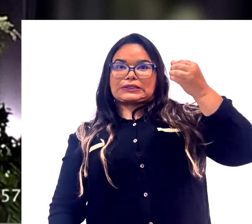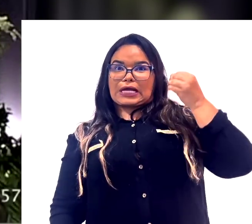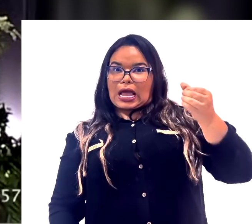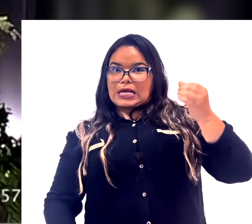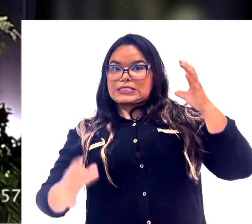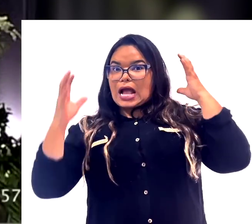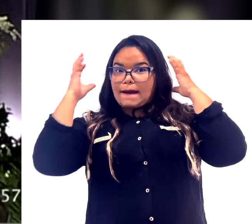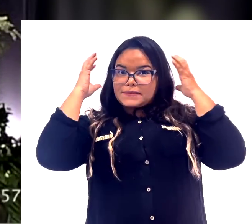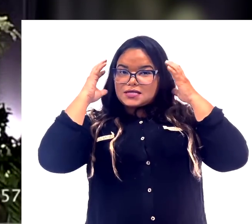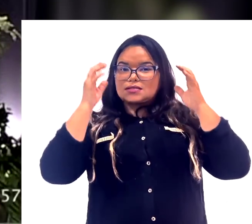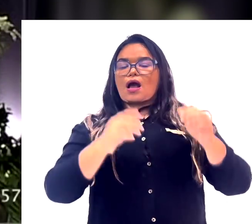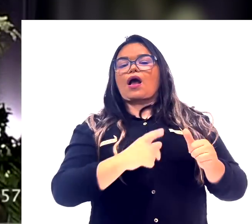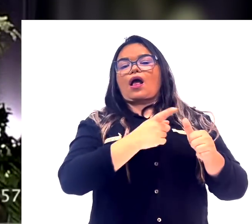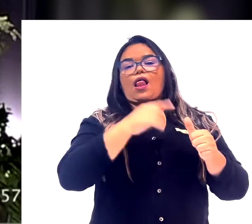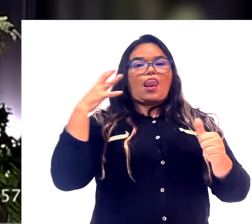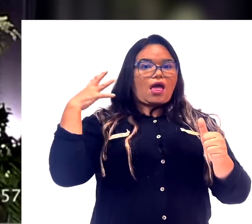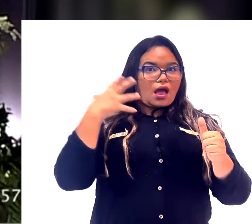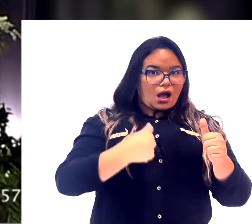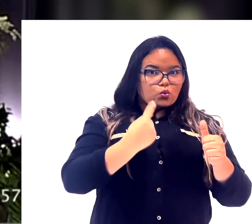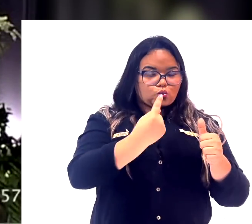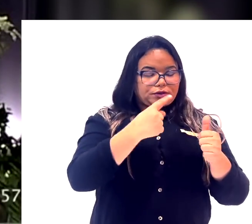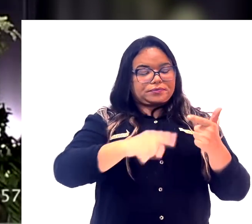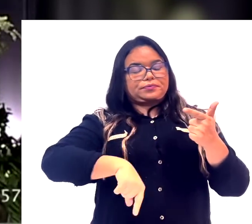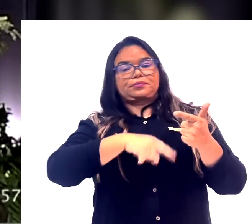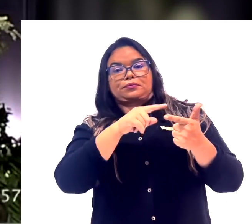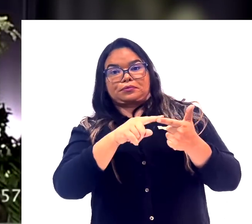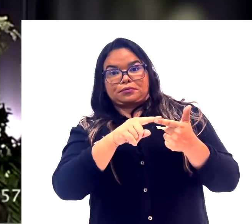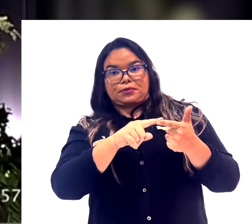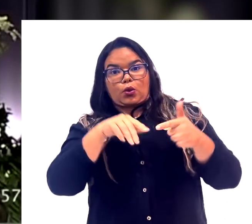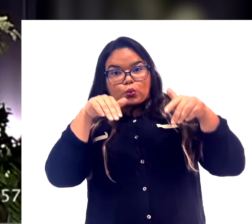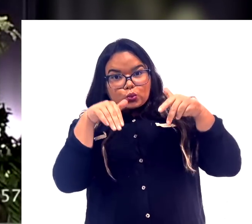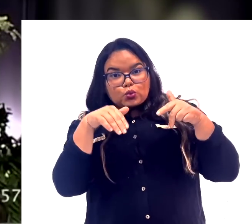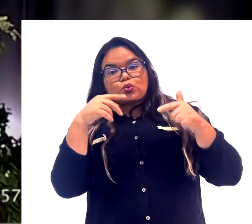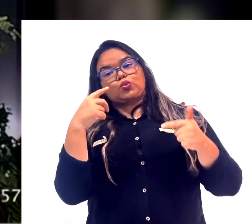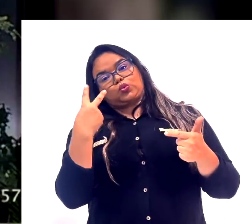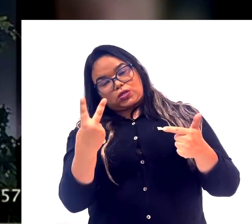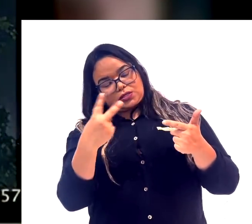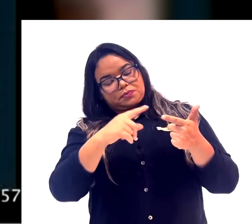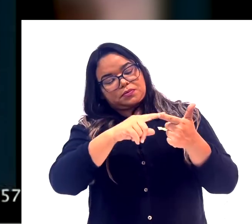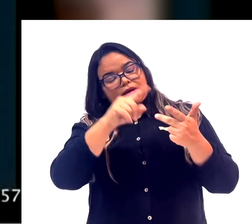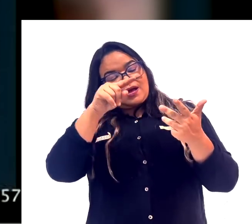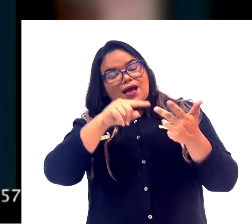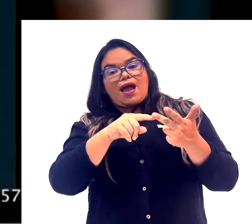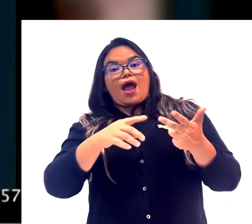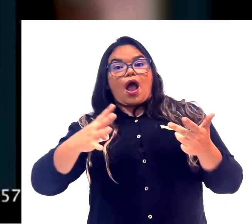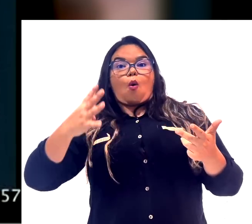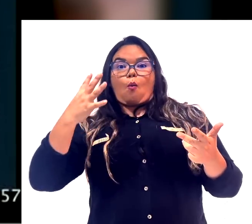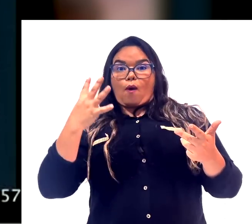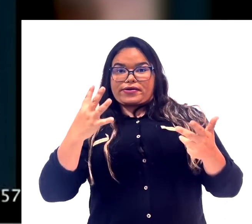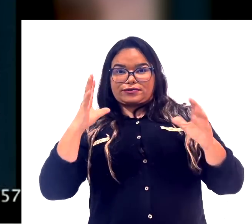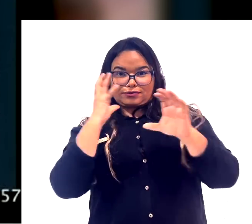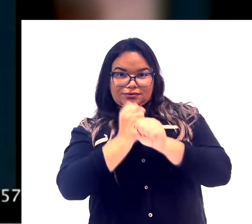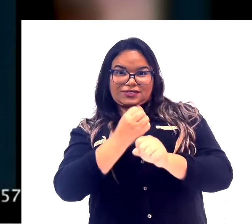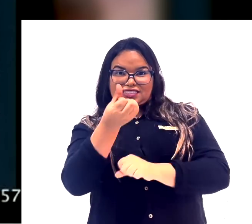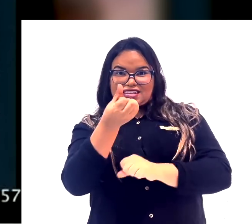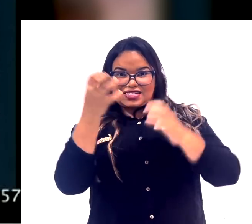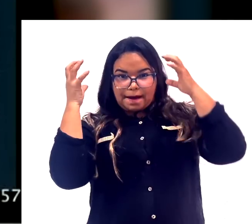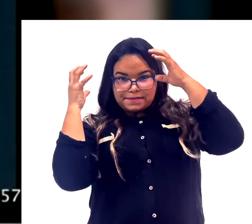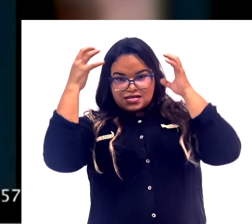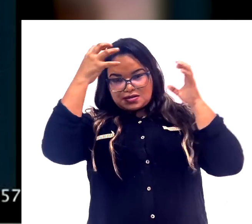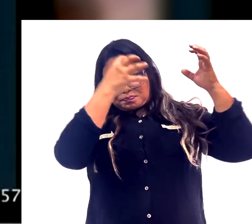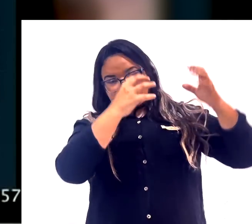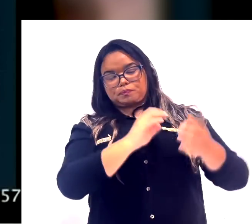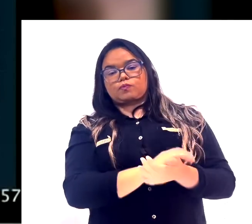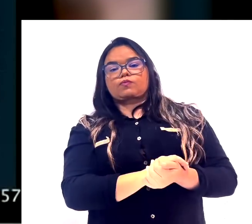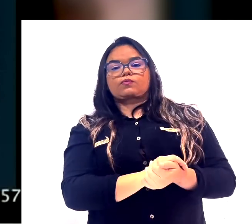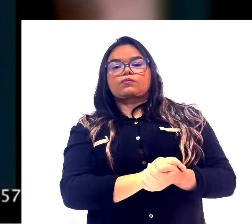leopardo. Igual a 6. Depois disso, Daniel 7, verso 7, eu continuei olhando nas visões